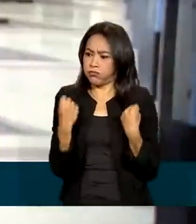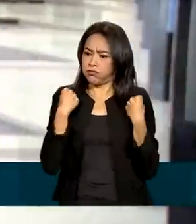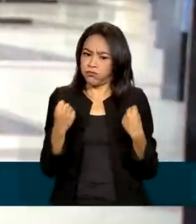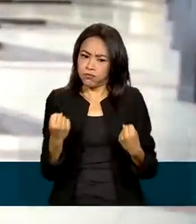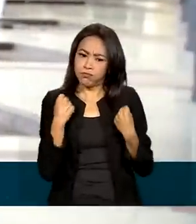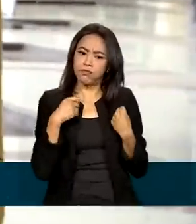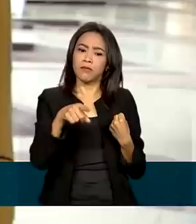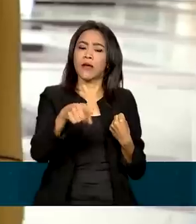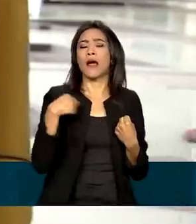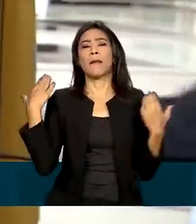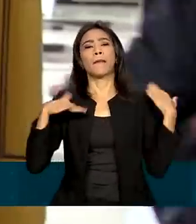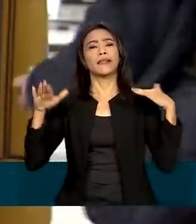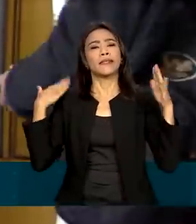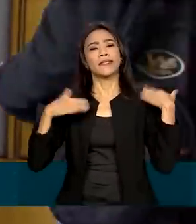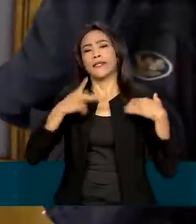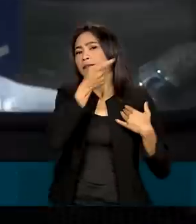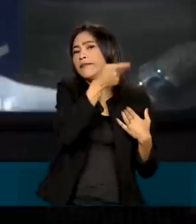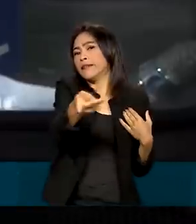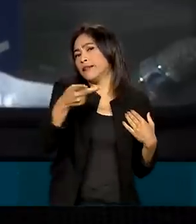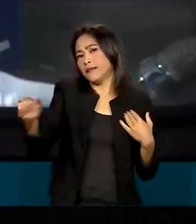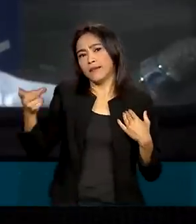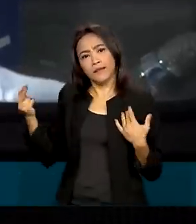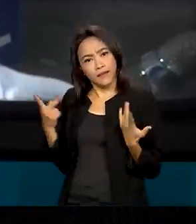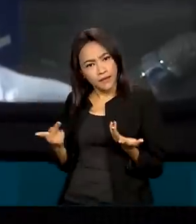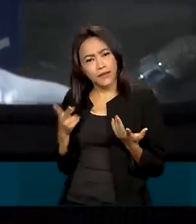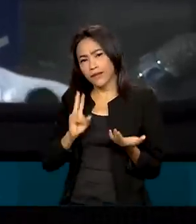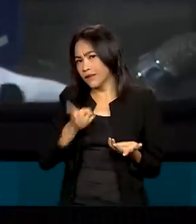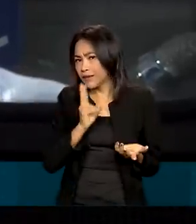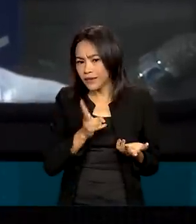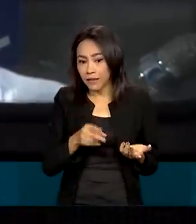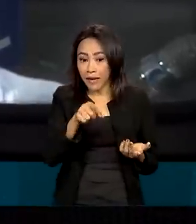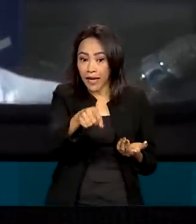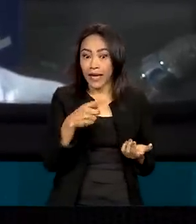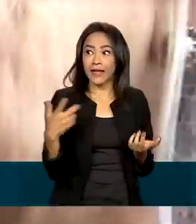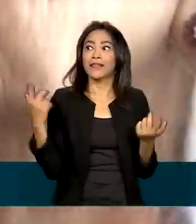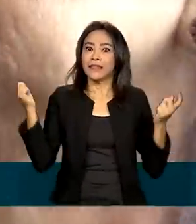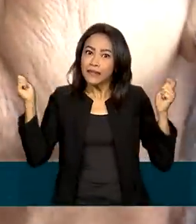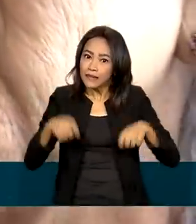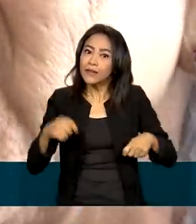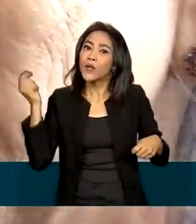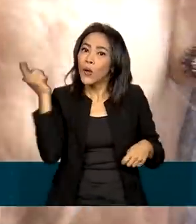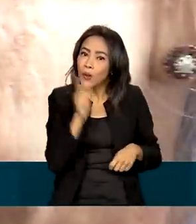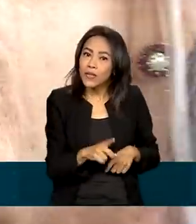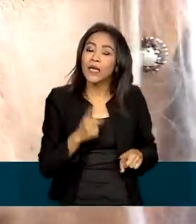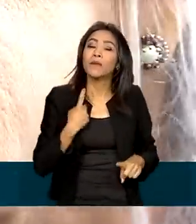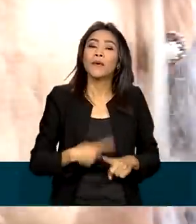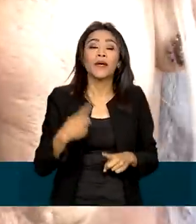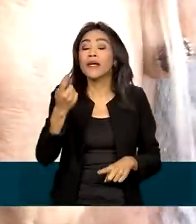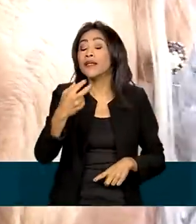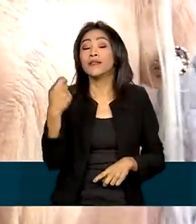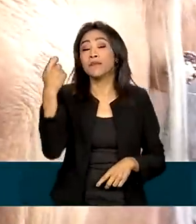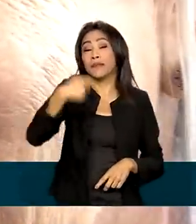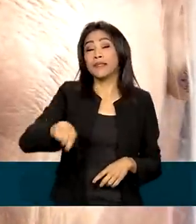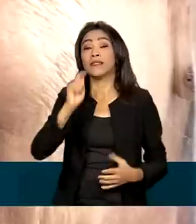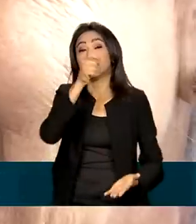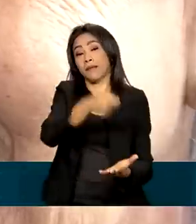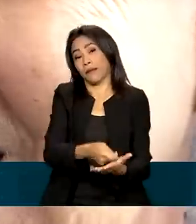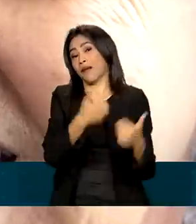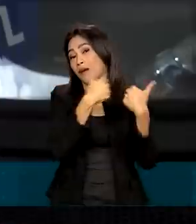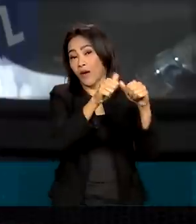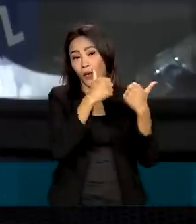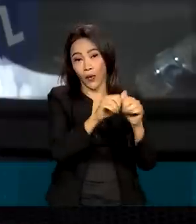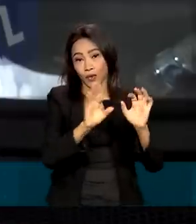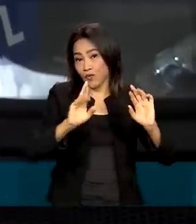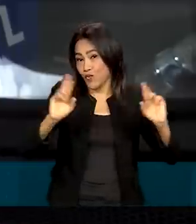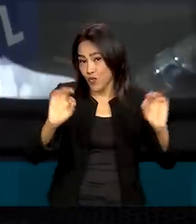e visita parentes com frequência. A agenda cheia só é possível porque está isenta de pagar transporte coletivo.